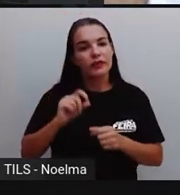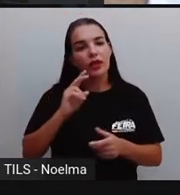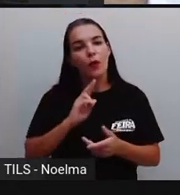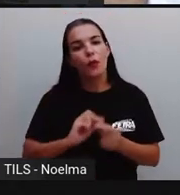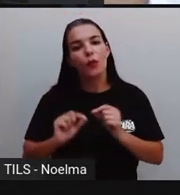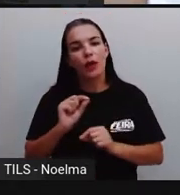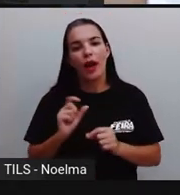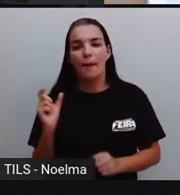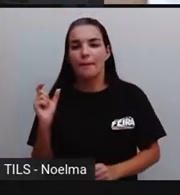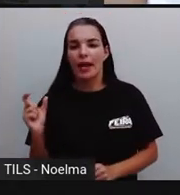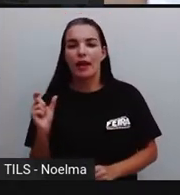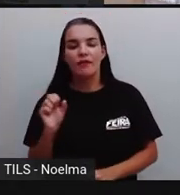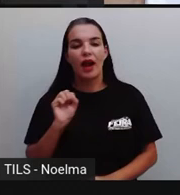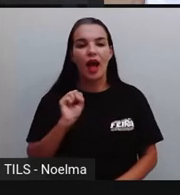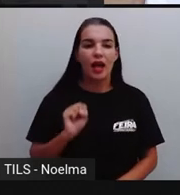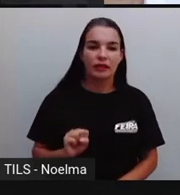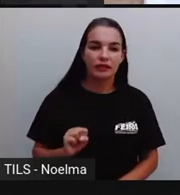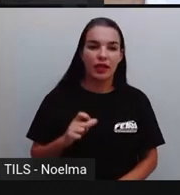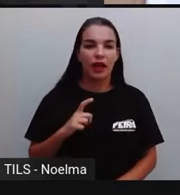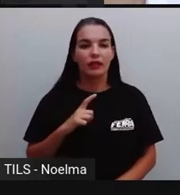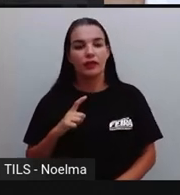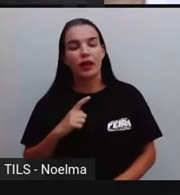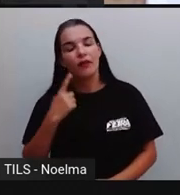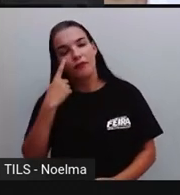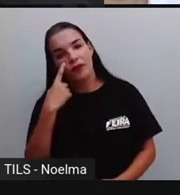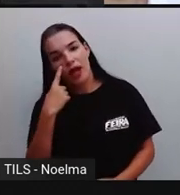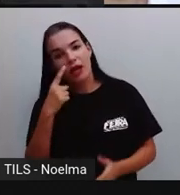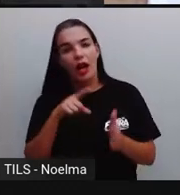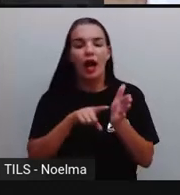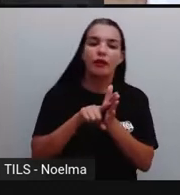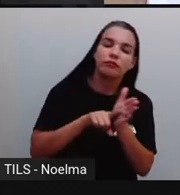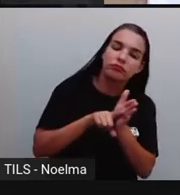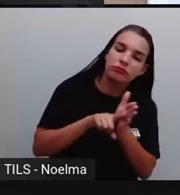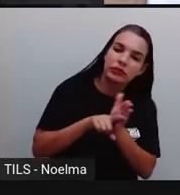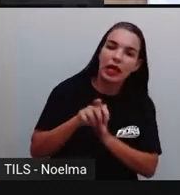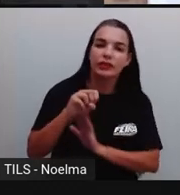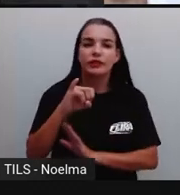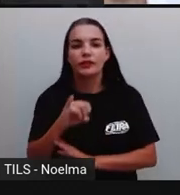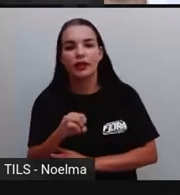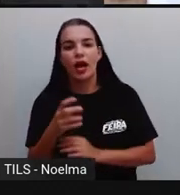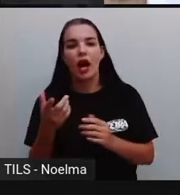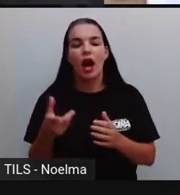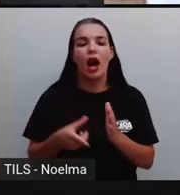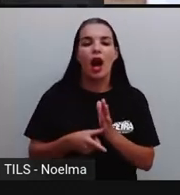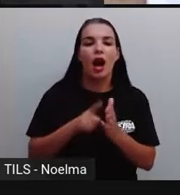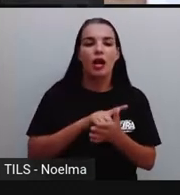da palavra, tá? Aí eu vou analisar. Se antes vier uma consoante